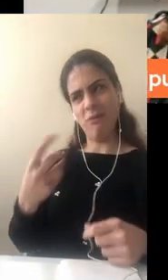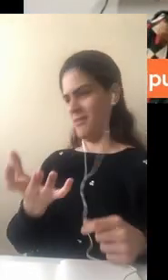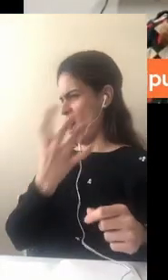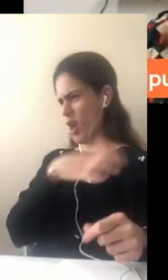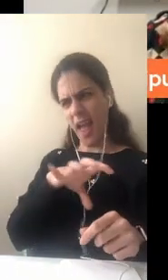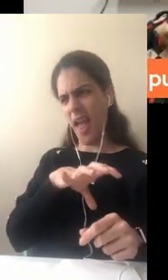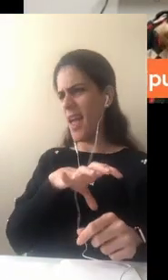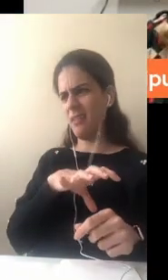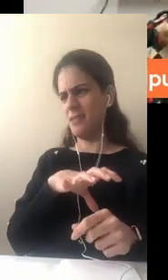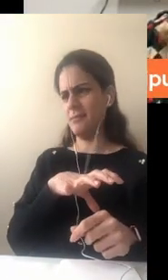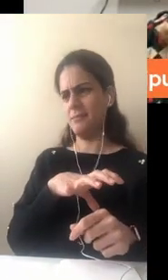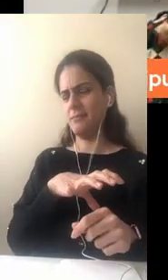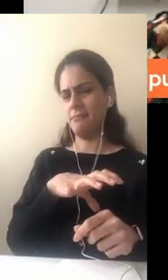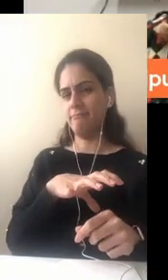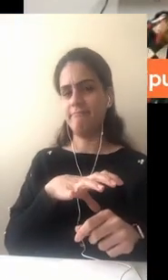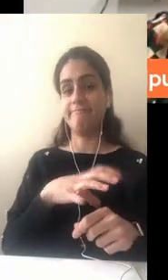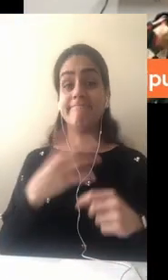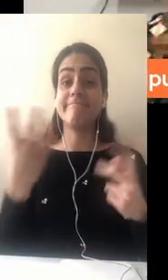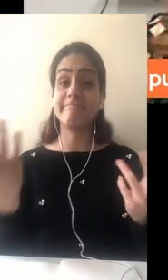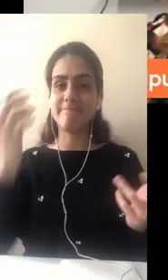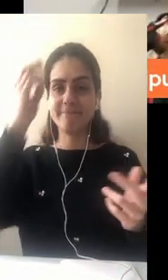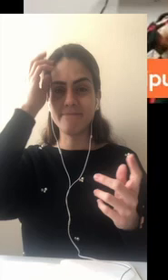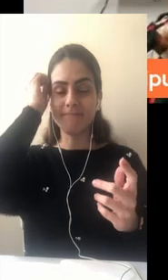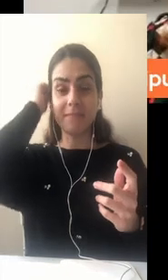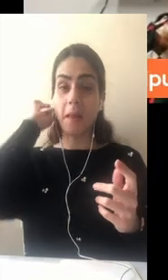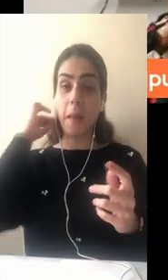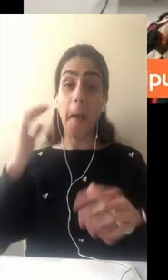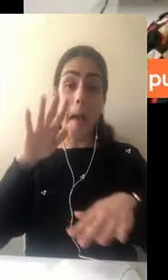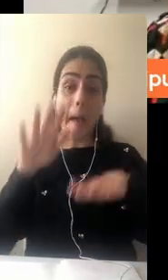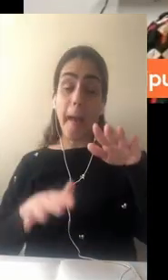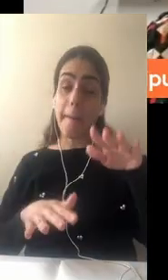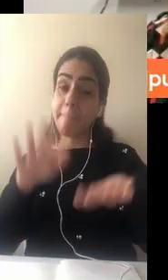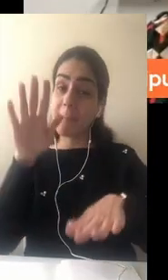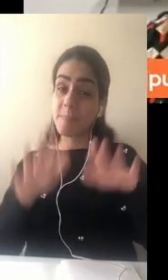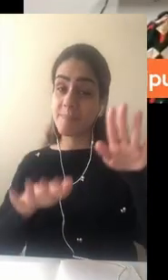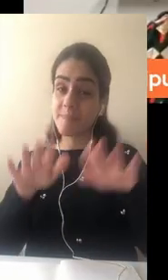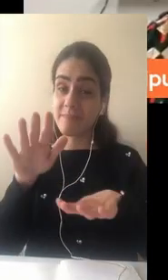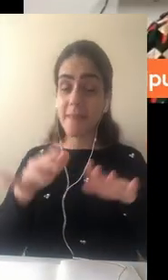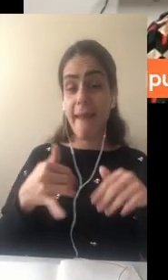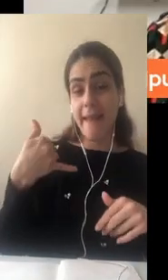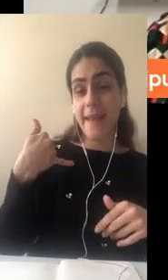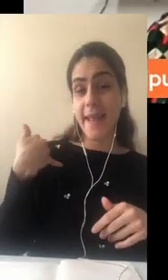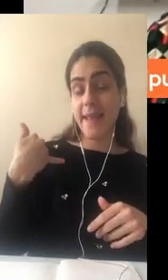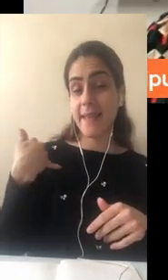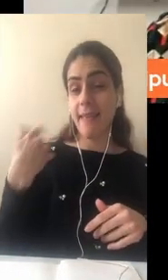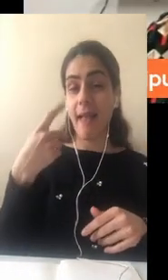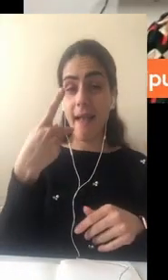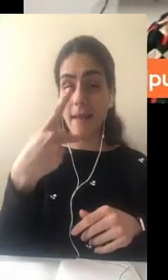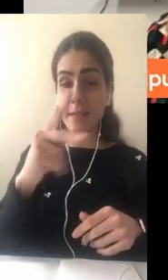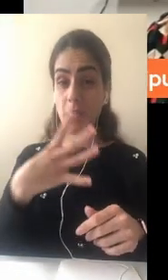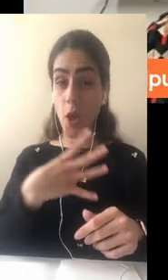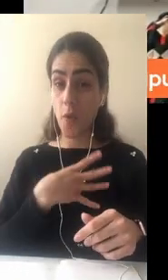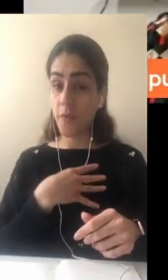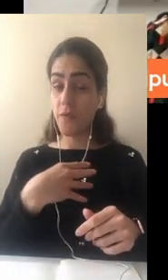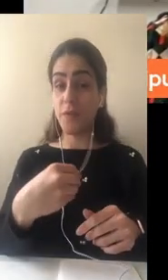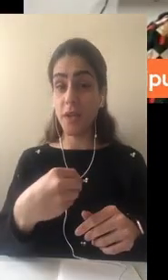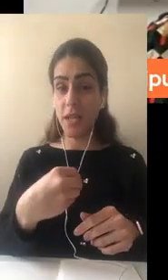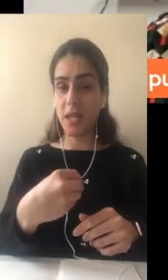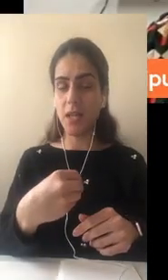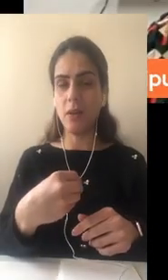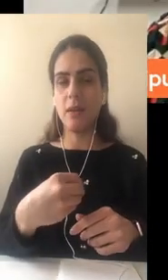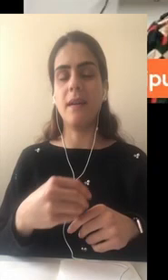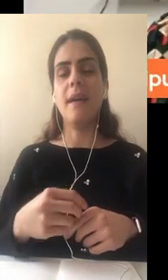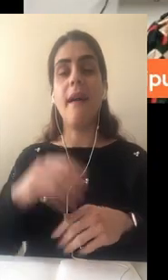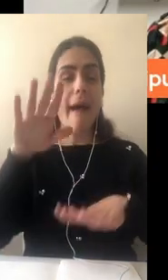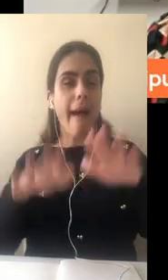de guloseimas. Mas às vezes, ainda na idade que seu filho está, no perfil dele ainda,